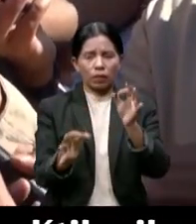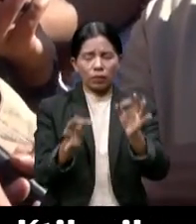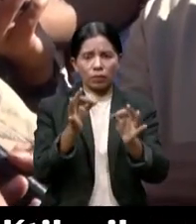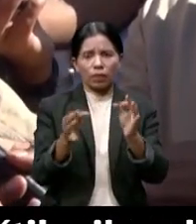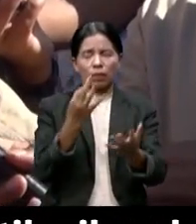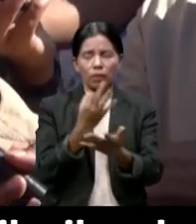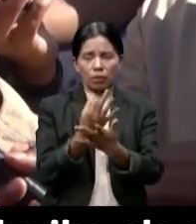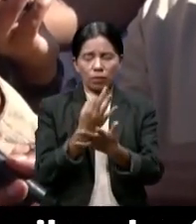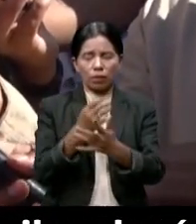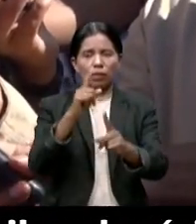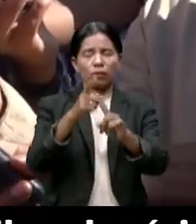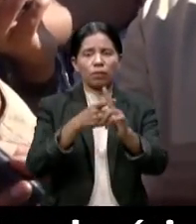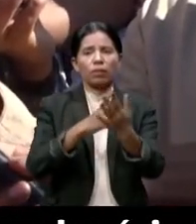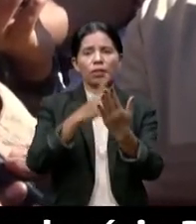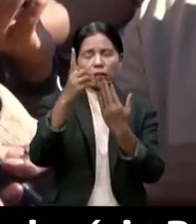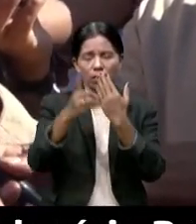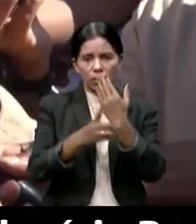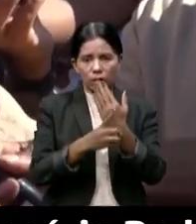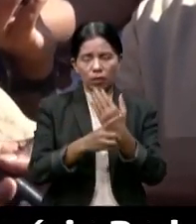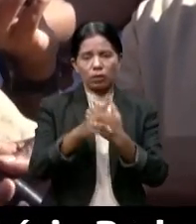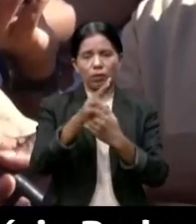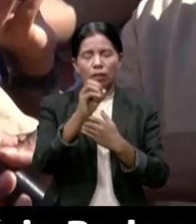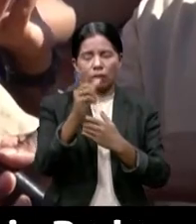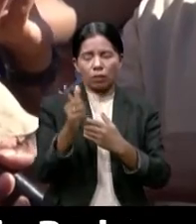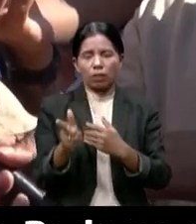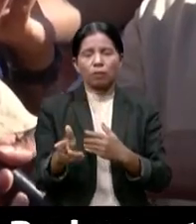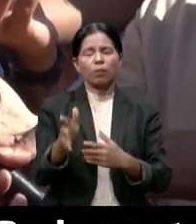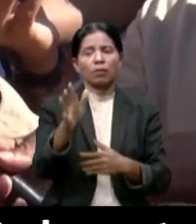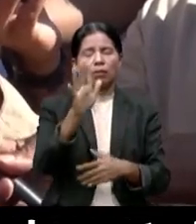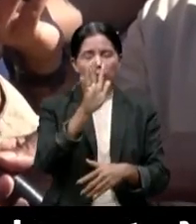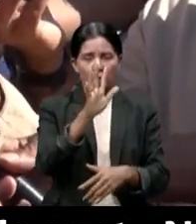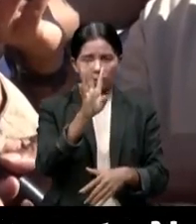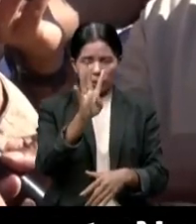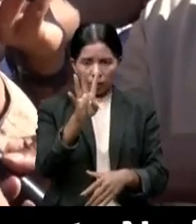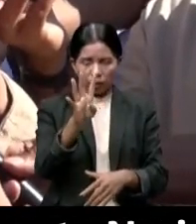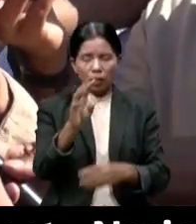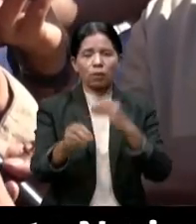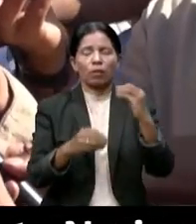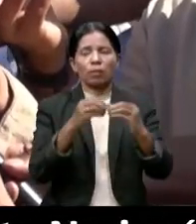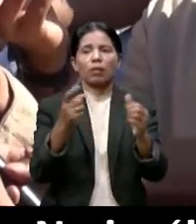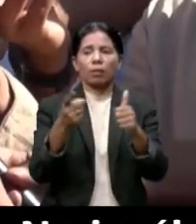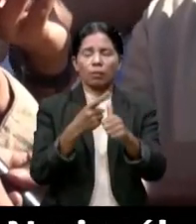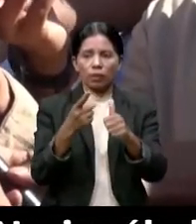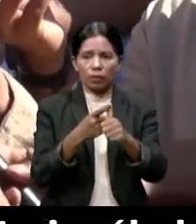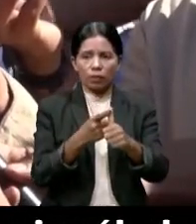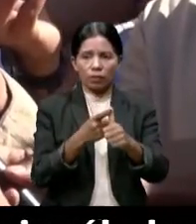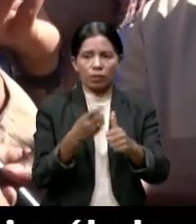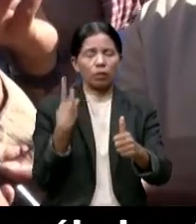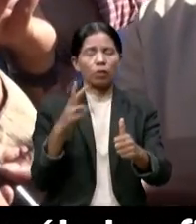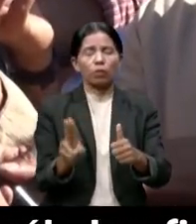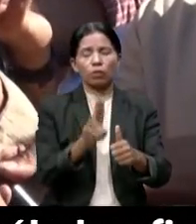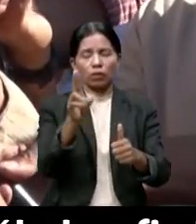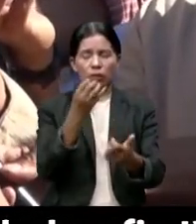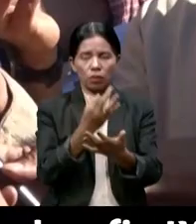em dezembro de 2024, né, significa que, primeiro, execução